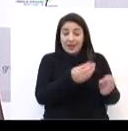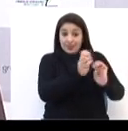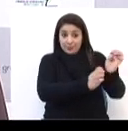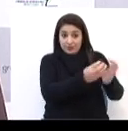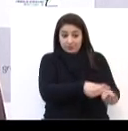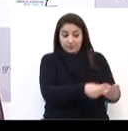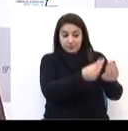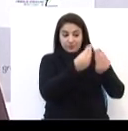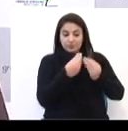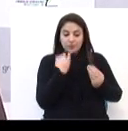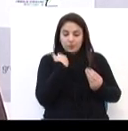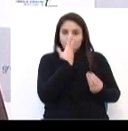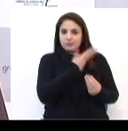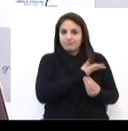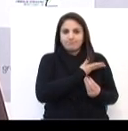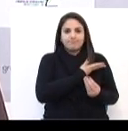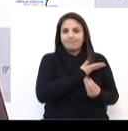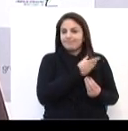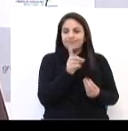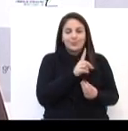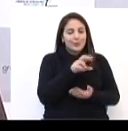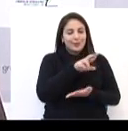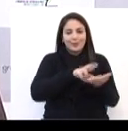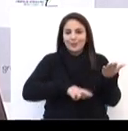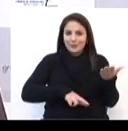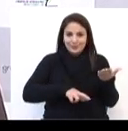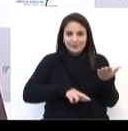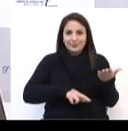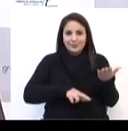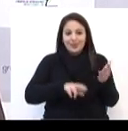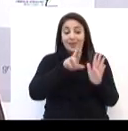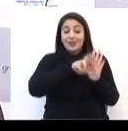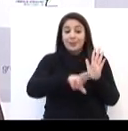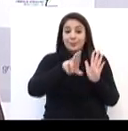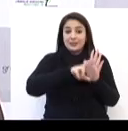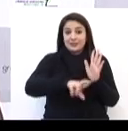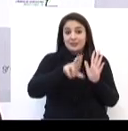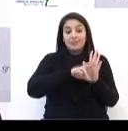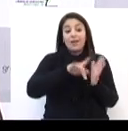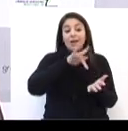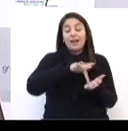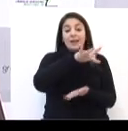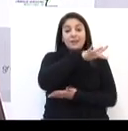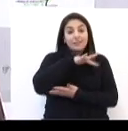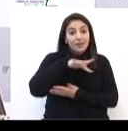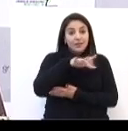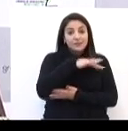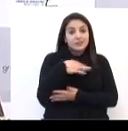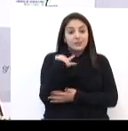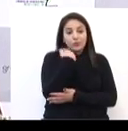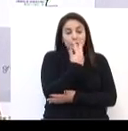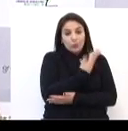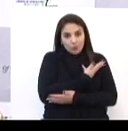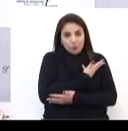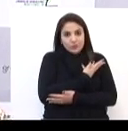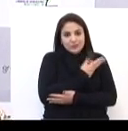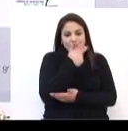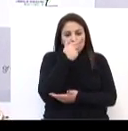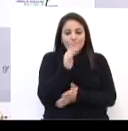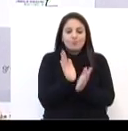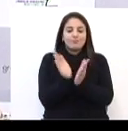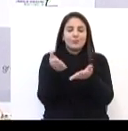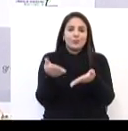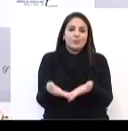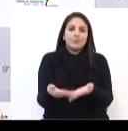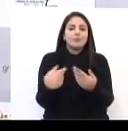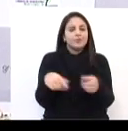entregue pelo empreendedor não foi um relatório que representava com a realidade. E nós, enquanto